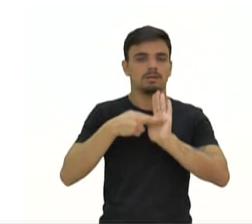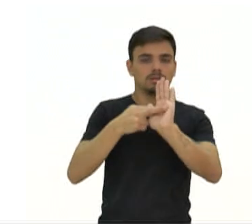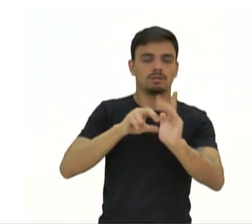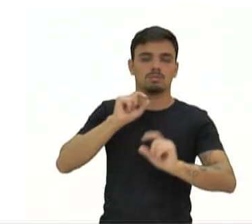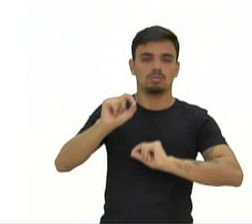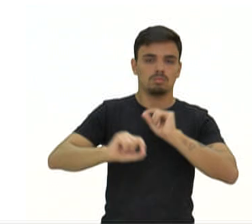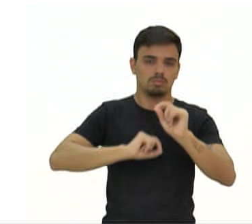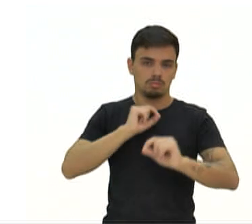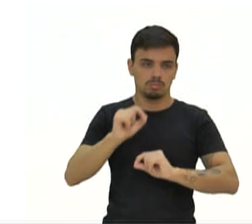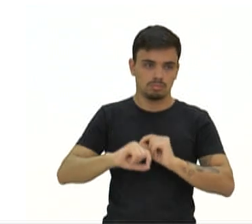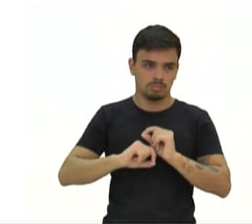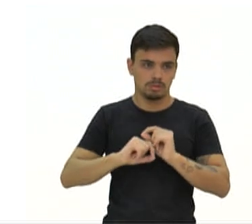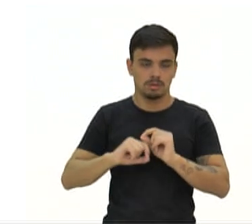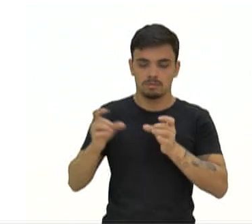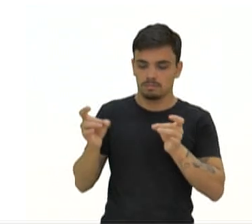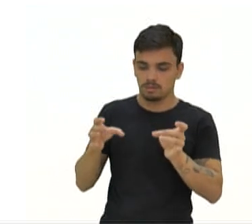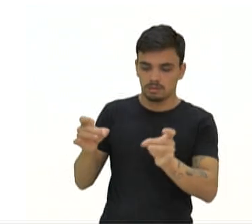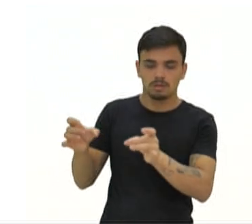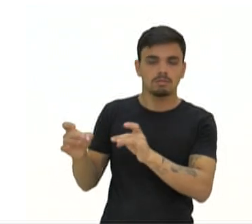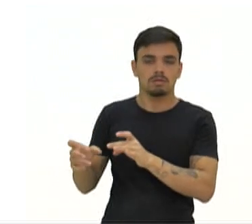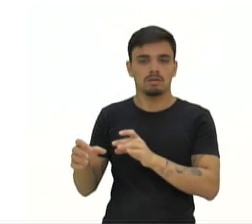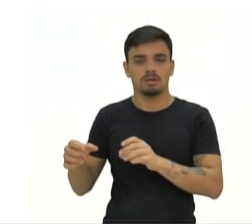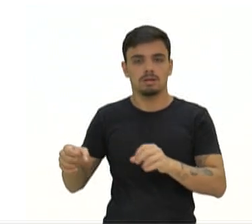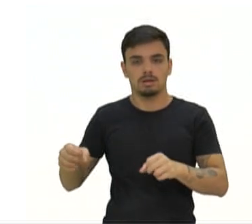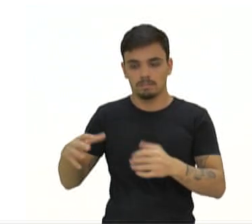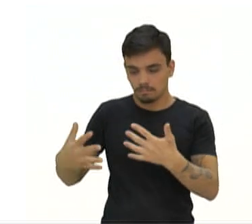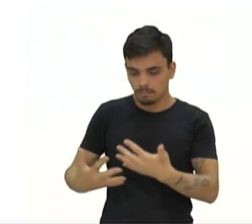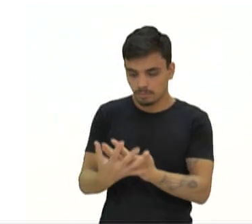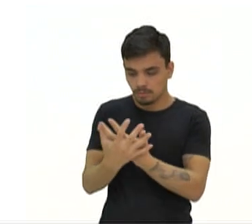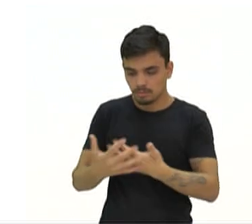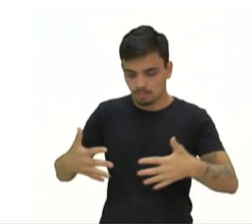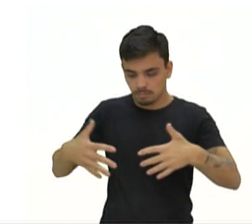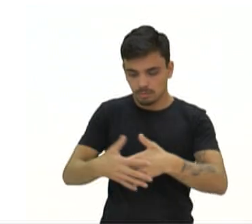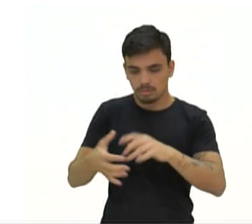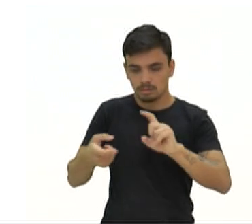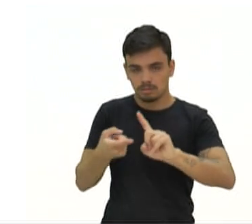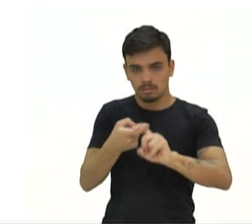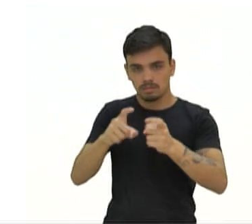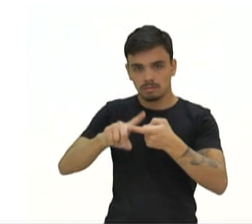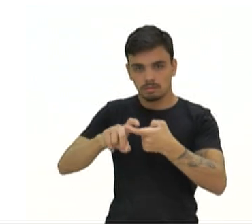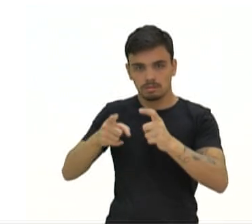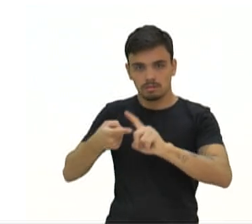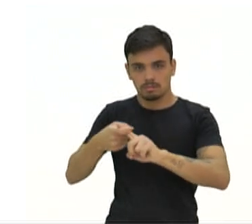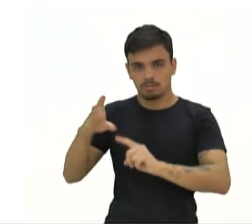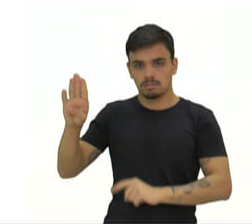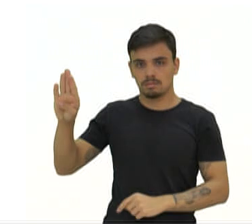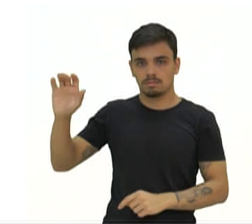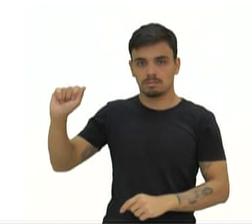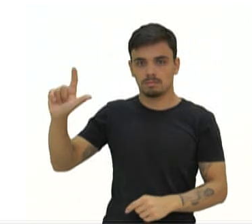nós temos uma outra representação dos balaios aqui e percebam também a presença